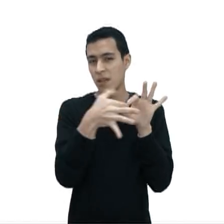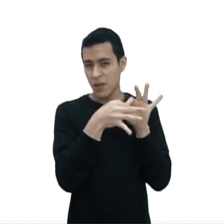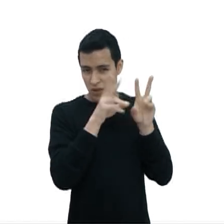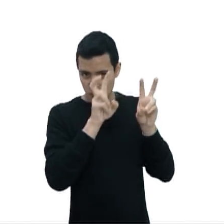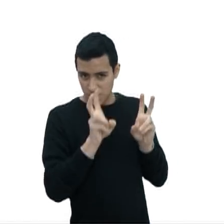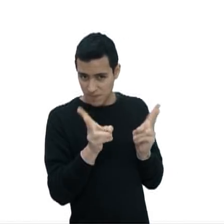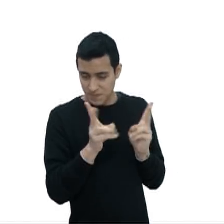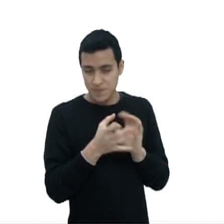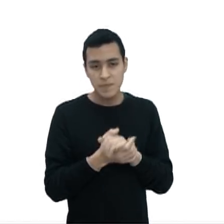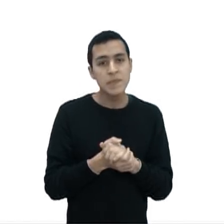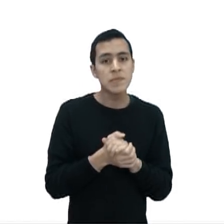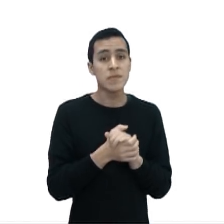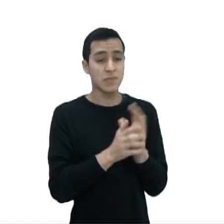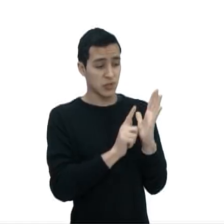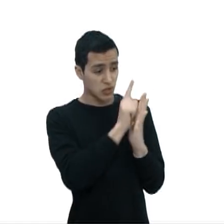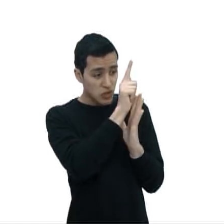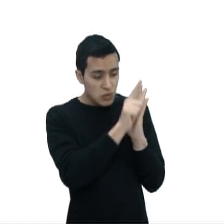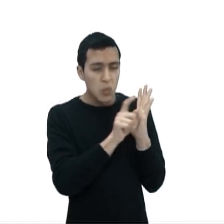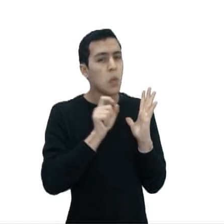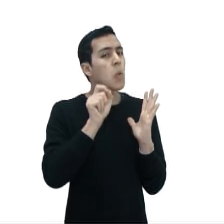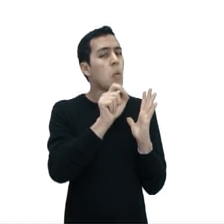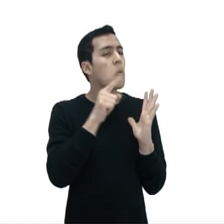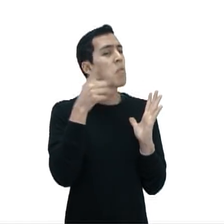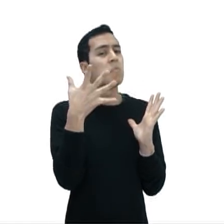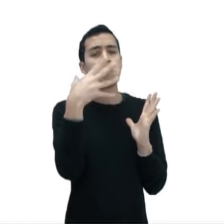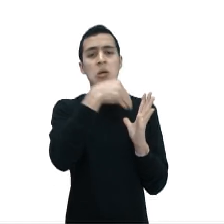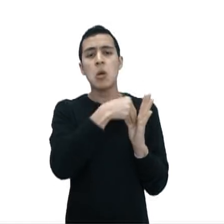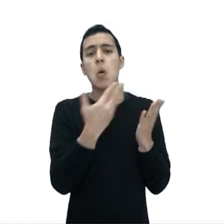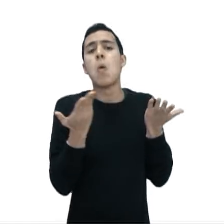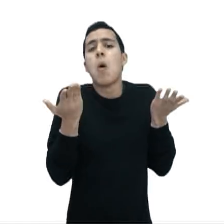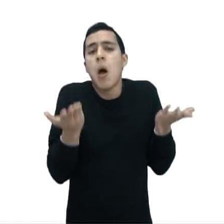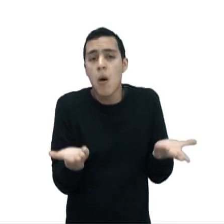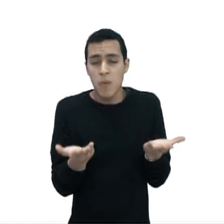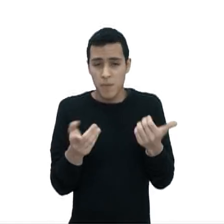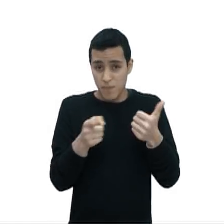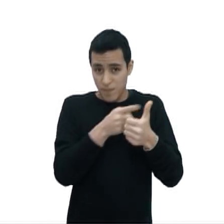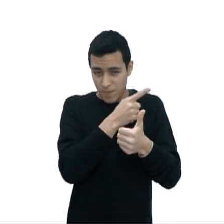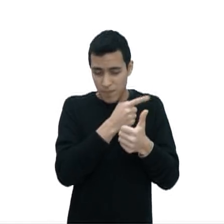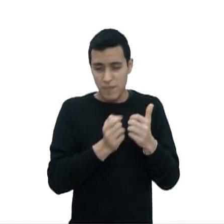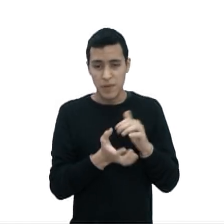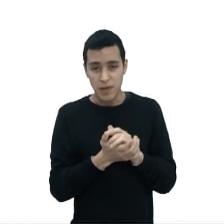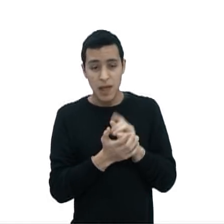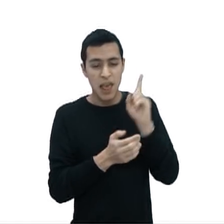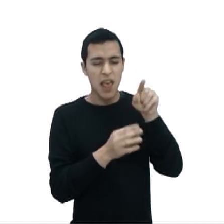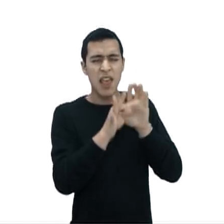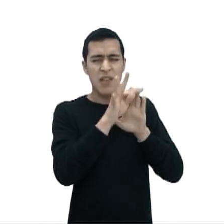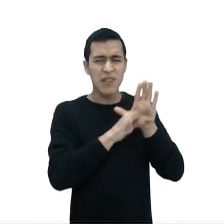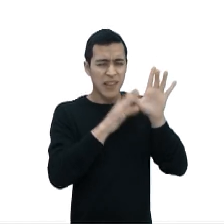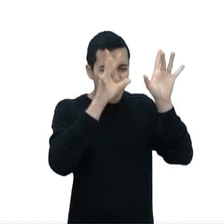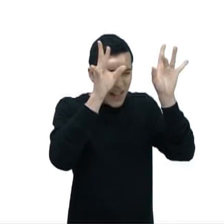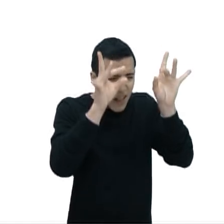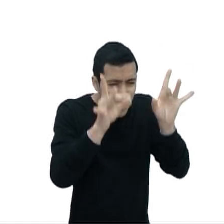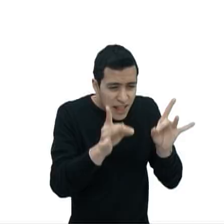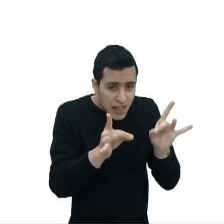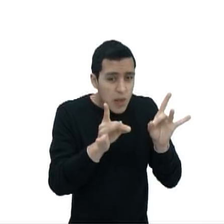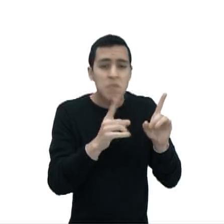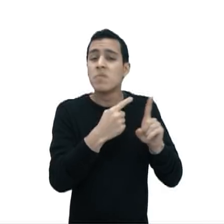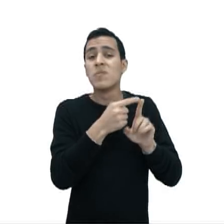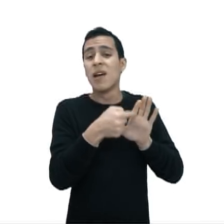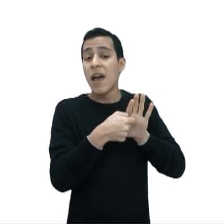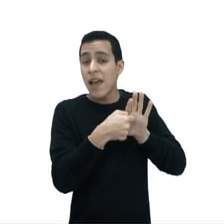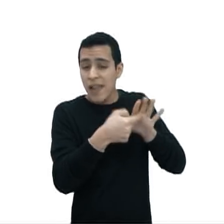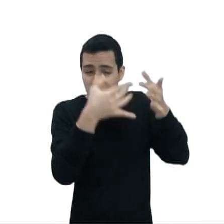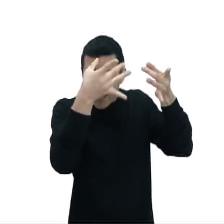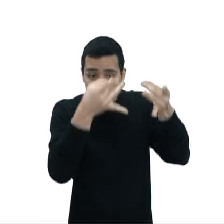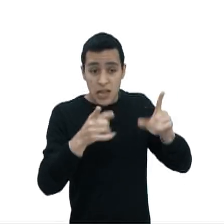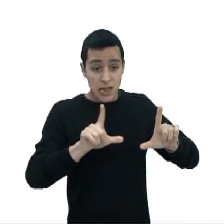isso. A que gênero discursivo literário ele pertence? Primeira afirmativa. É um texto descritivo, pois apresenta a descrição